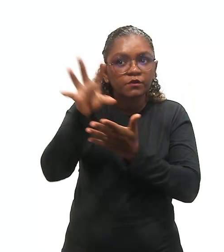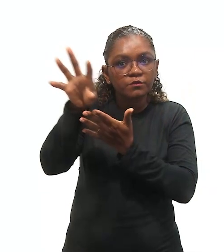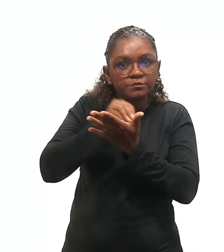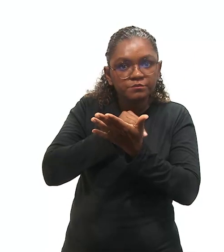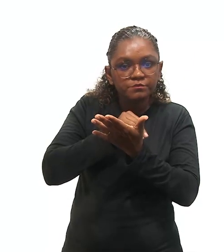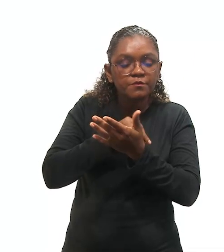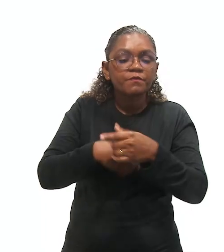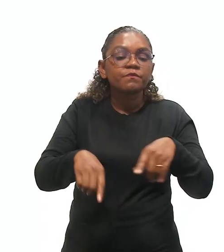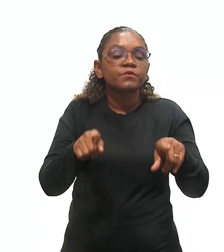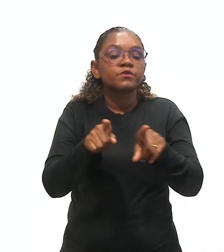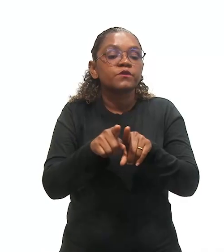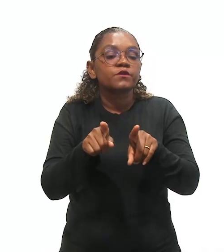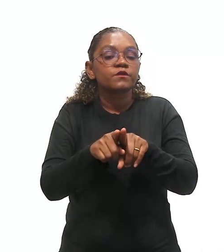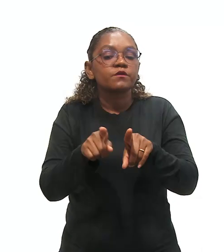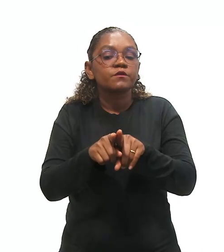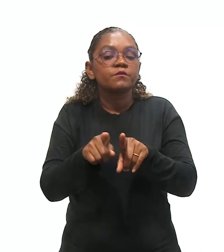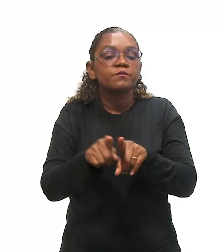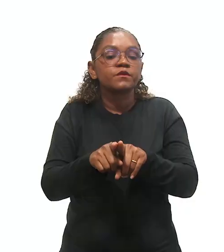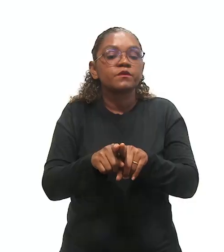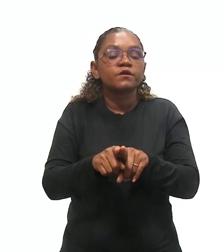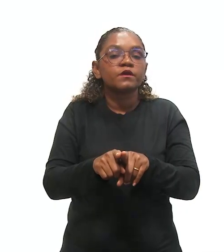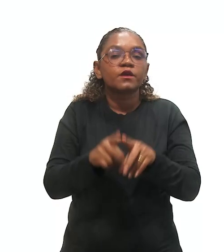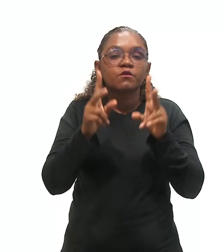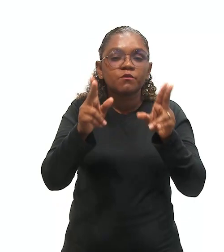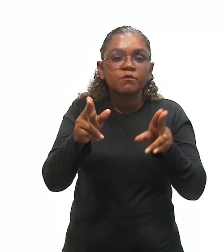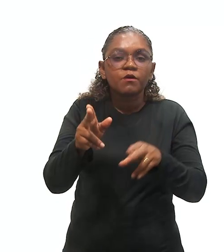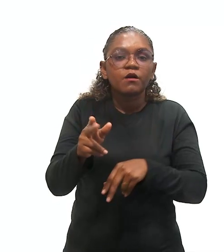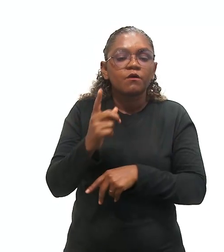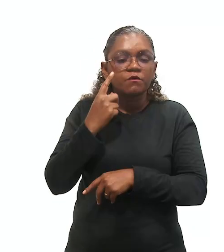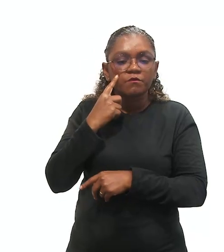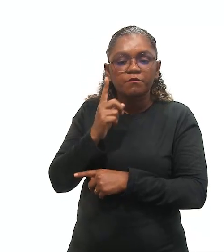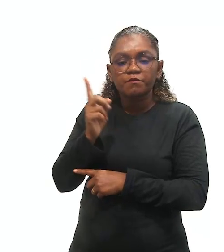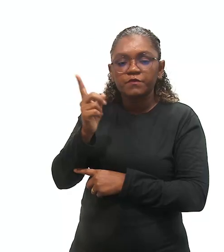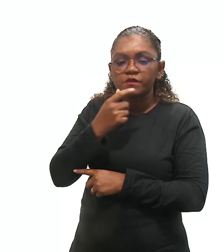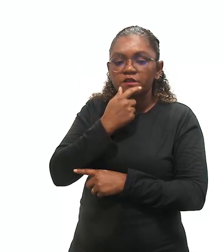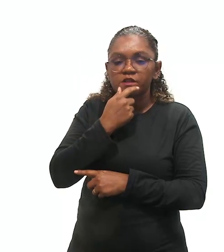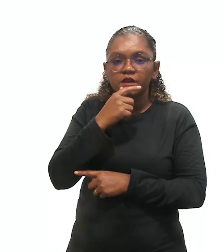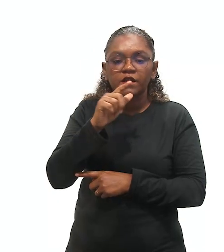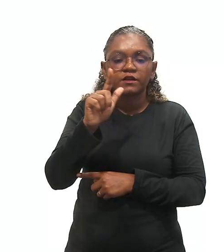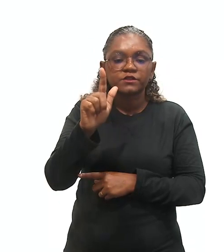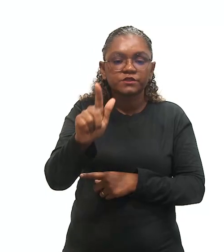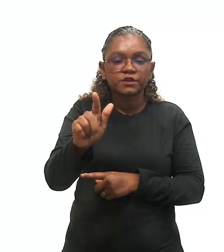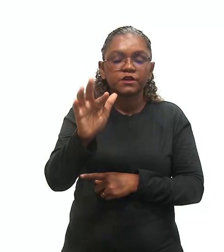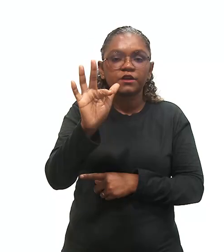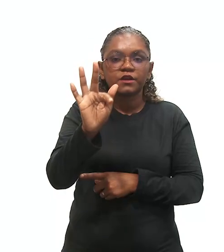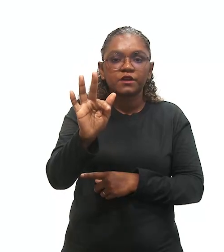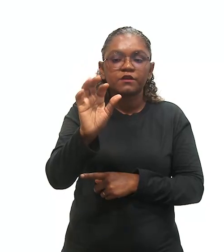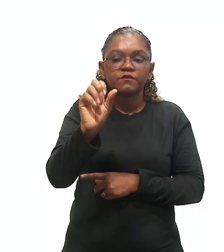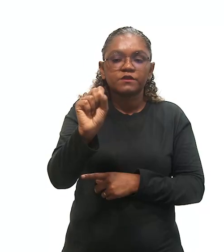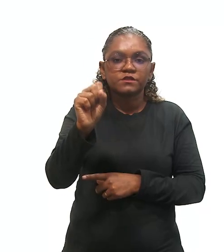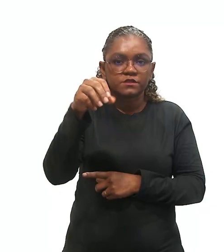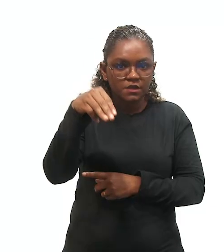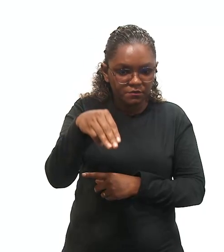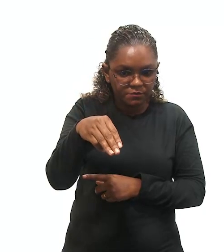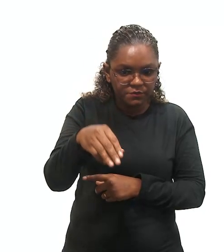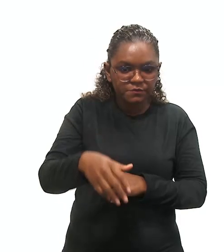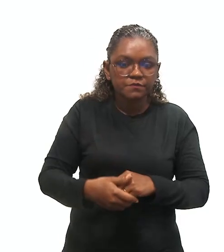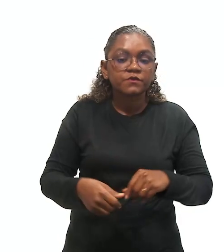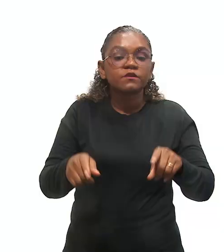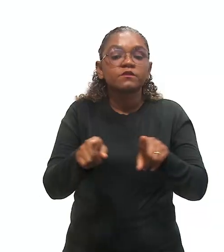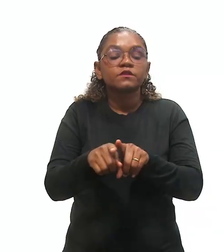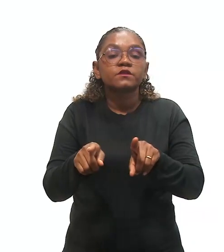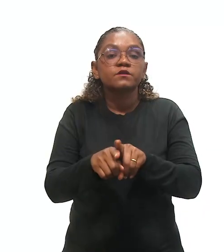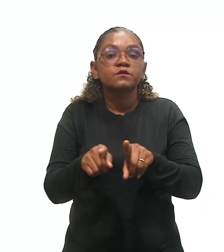a exemplo do Government Finance Statement Manual do Fundo Monetário